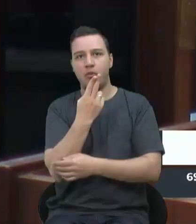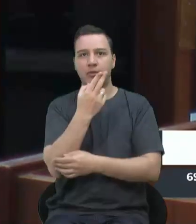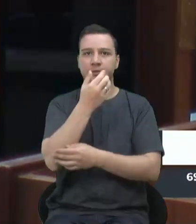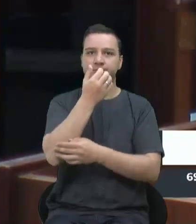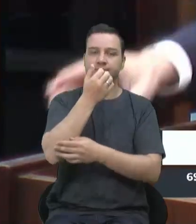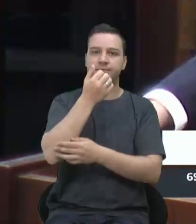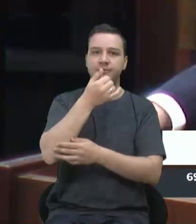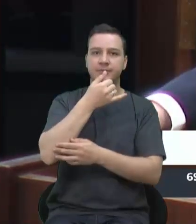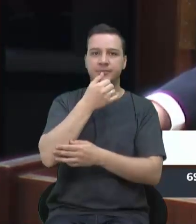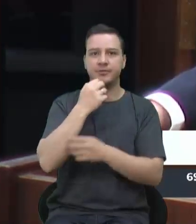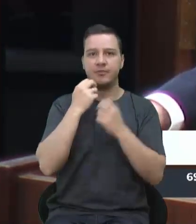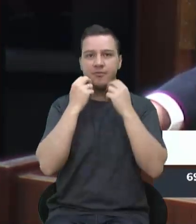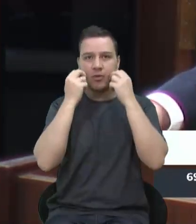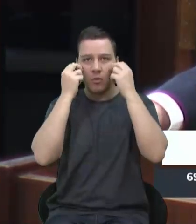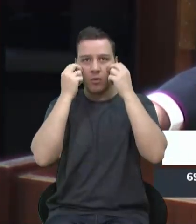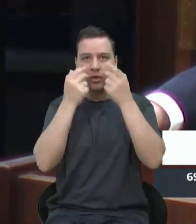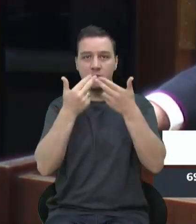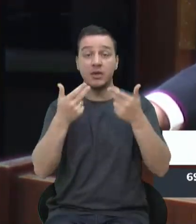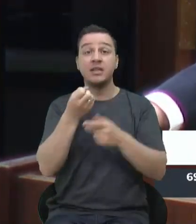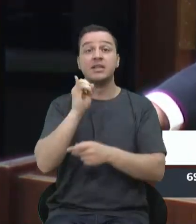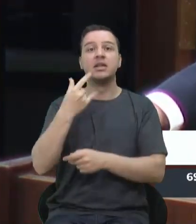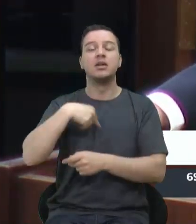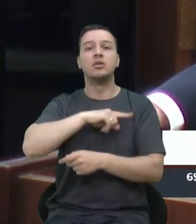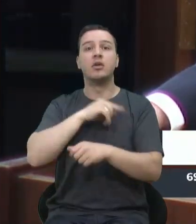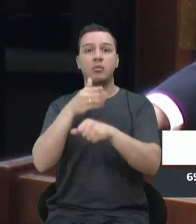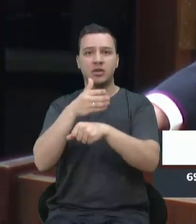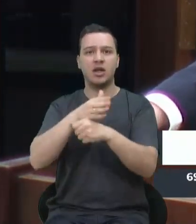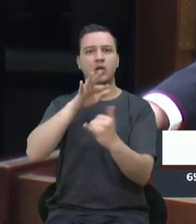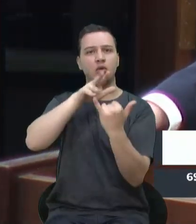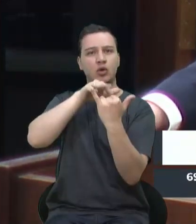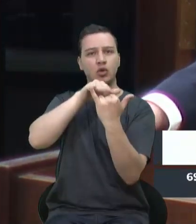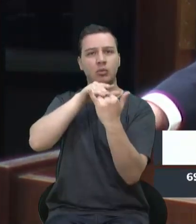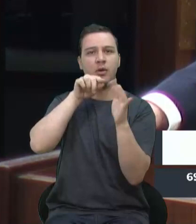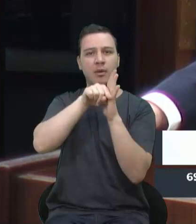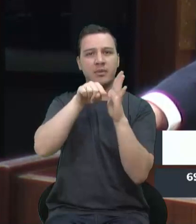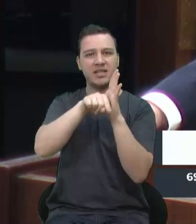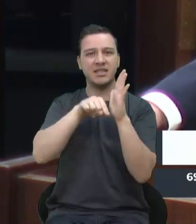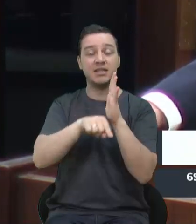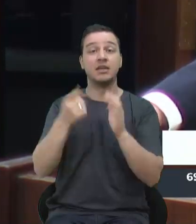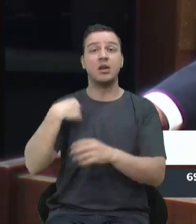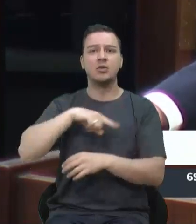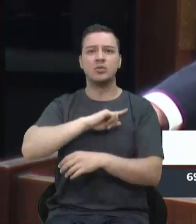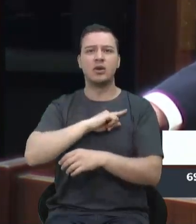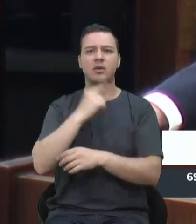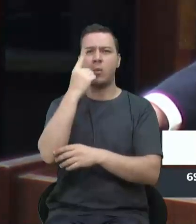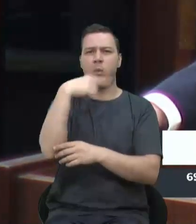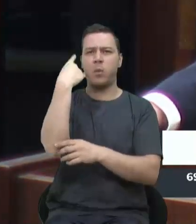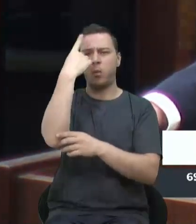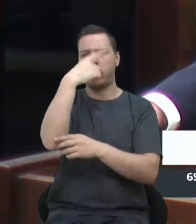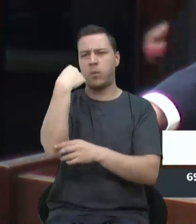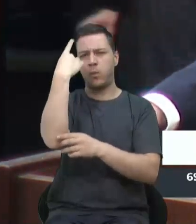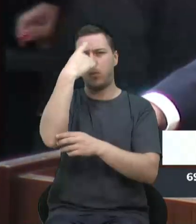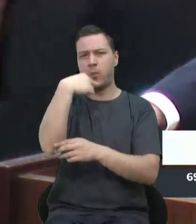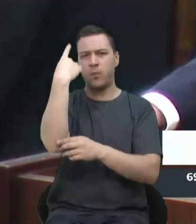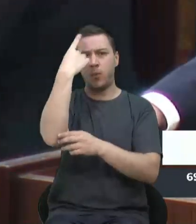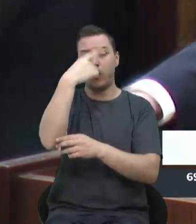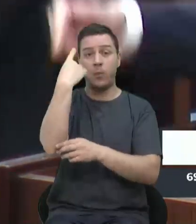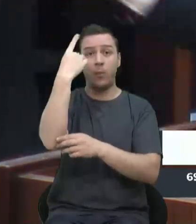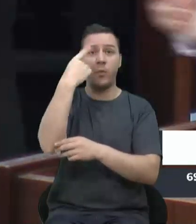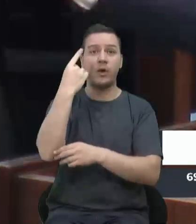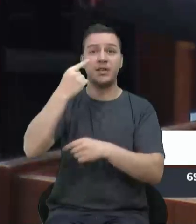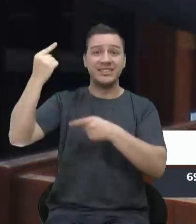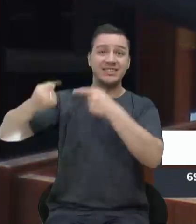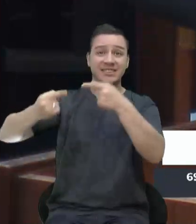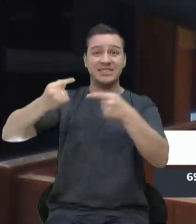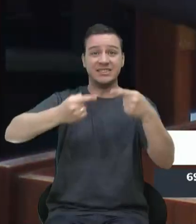nós fôssemos colocar no YouTube uma pesquisa, nós ficaríamos aqui horas e mais horas ouvindo discussões acaloradas entre